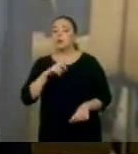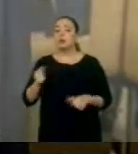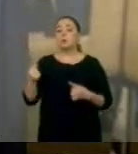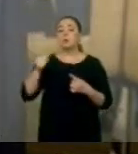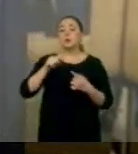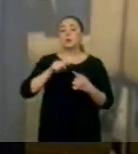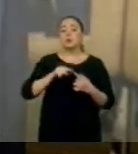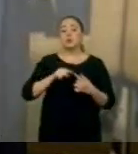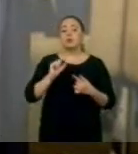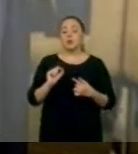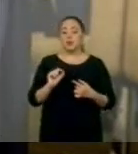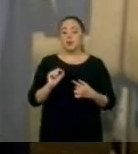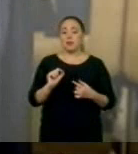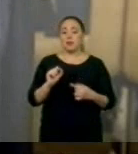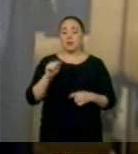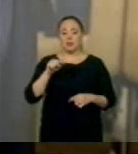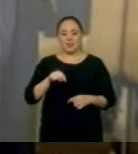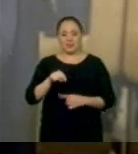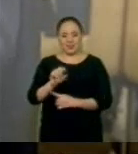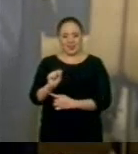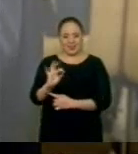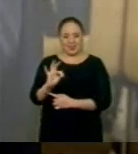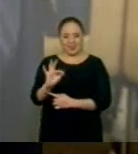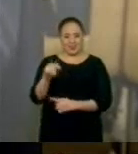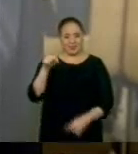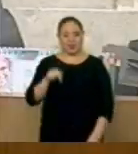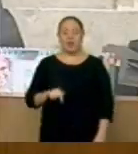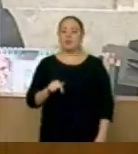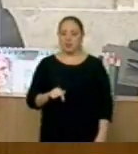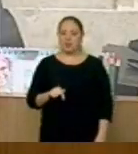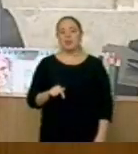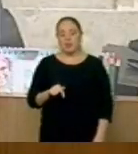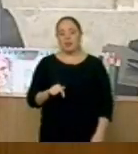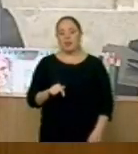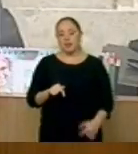finalidade fazer com que esta Suprema Corte